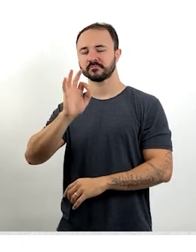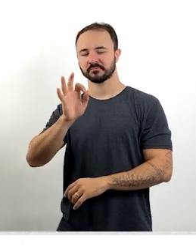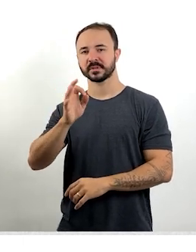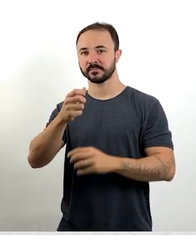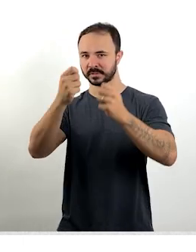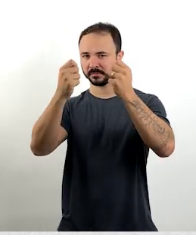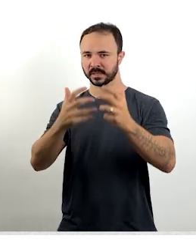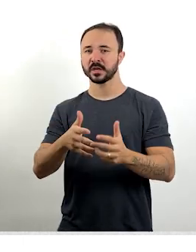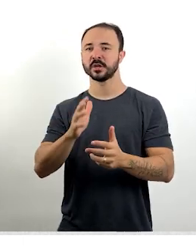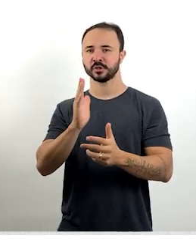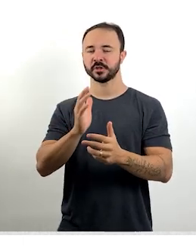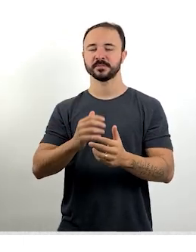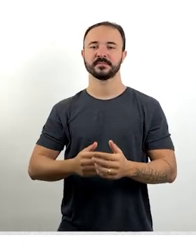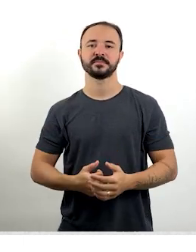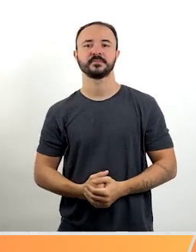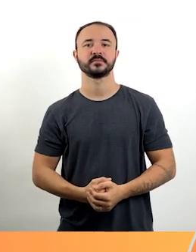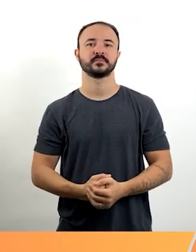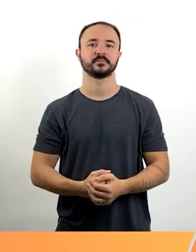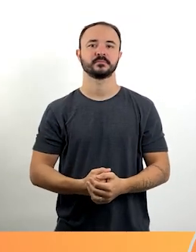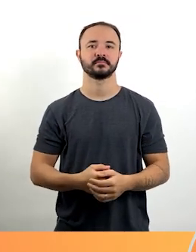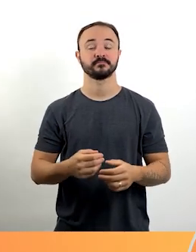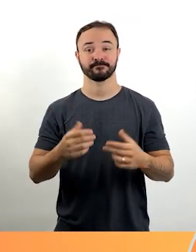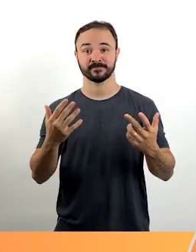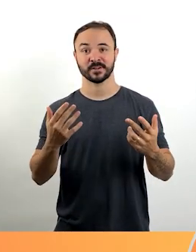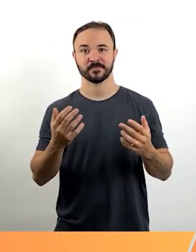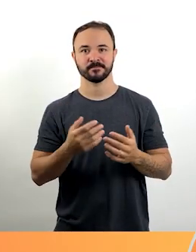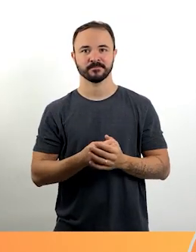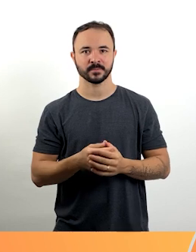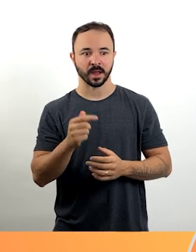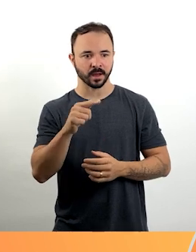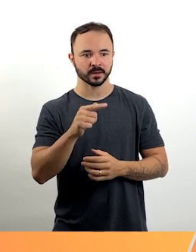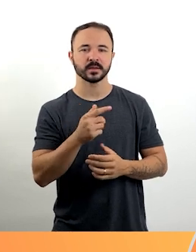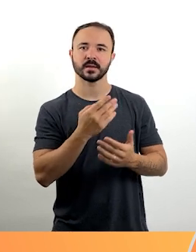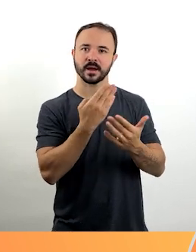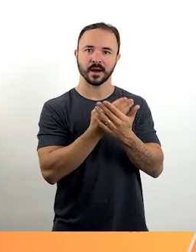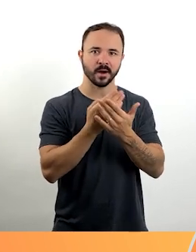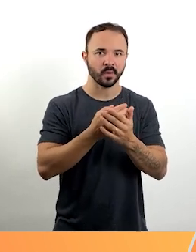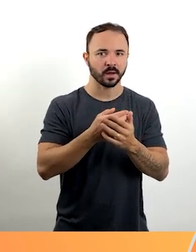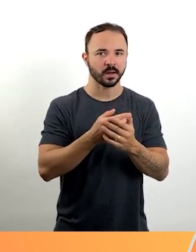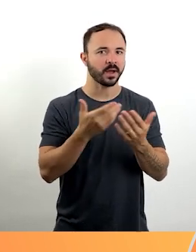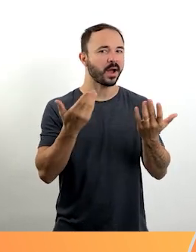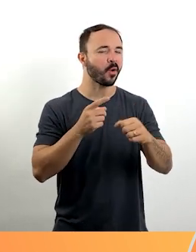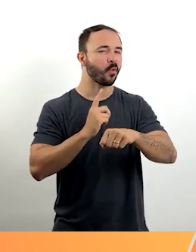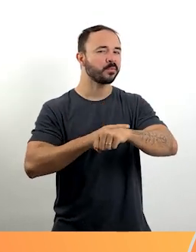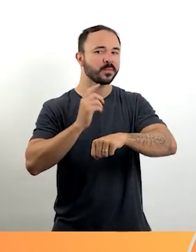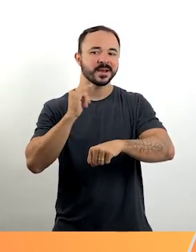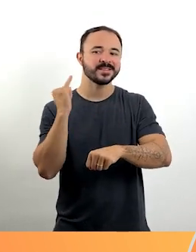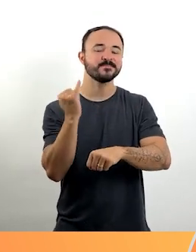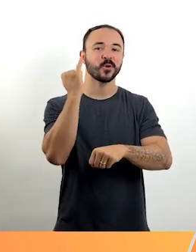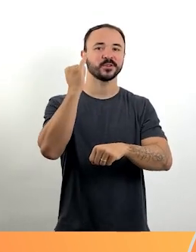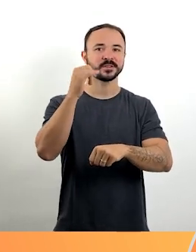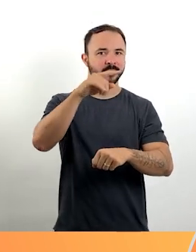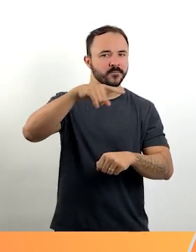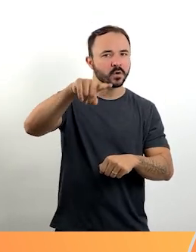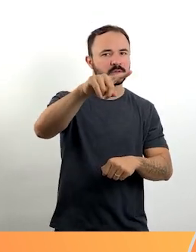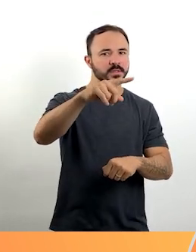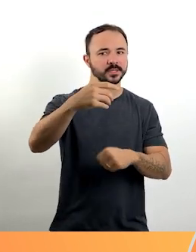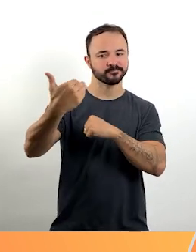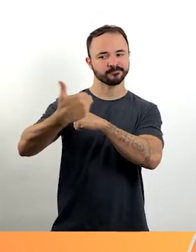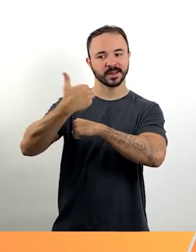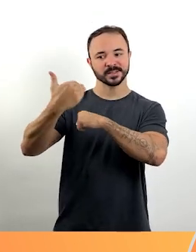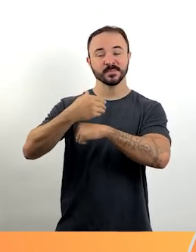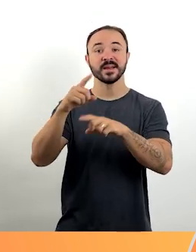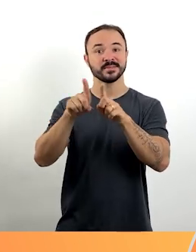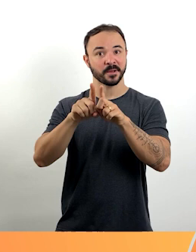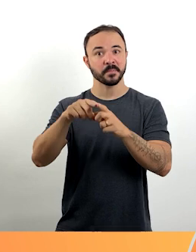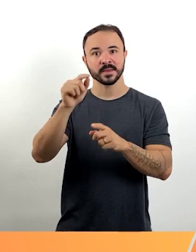colocamos anteriormente para cada um de vocês. Então, pessoal, chegou o momento muito importante da nossa aula, o momento da sua participação. Eu